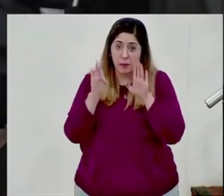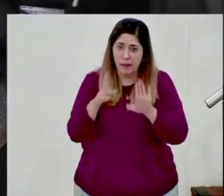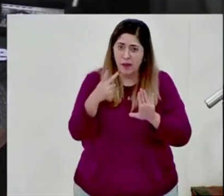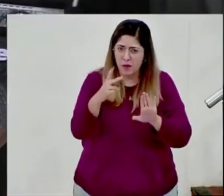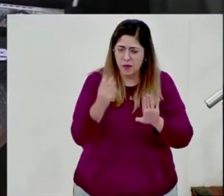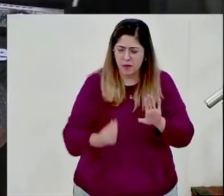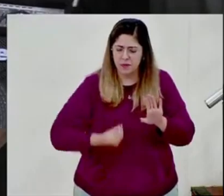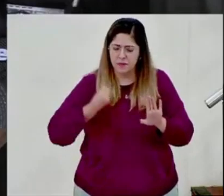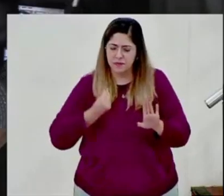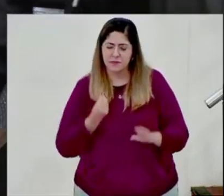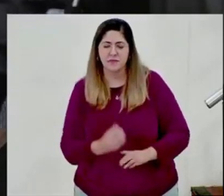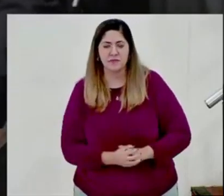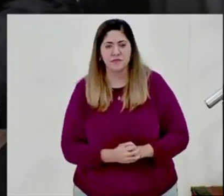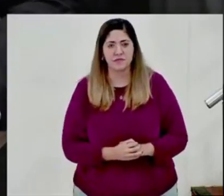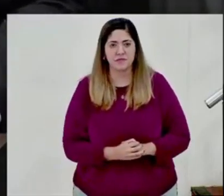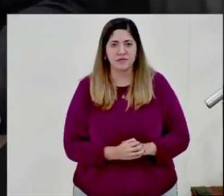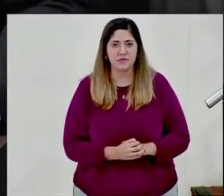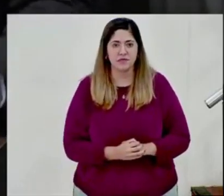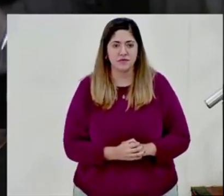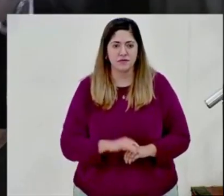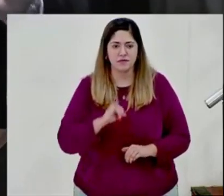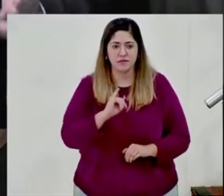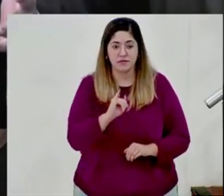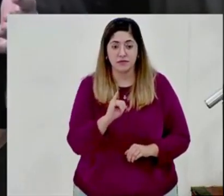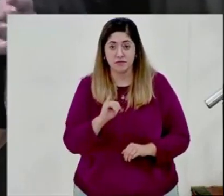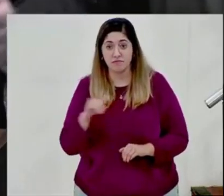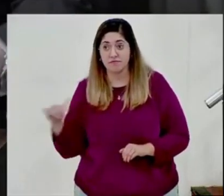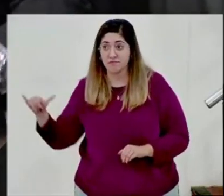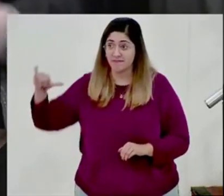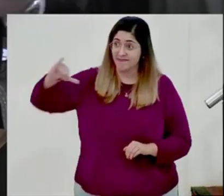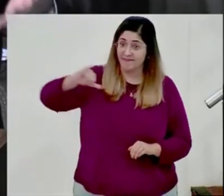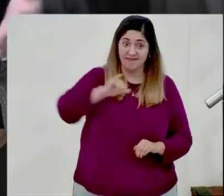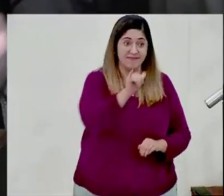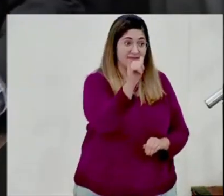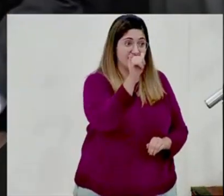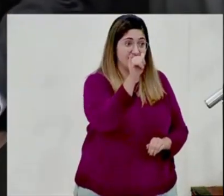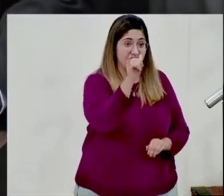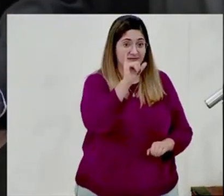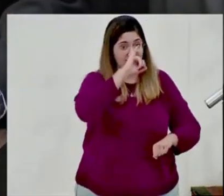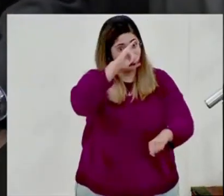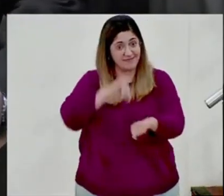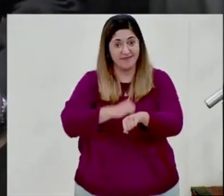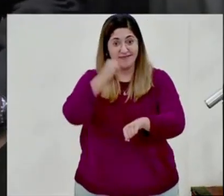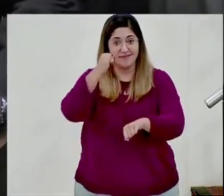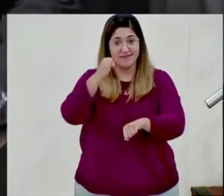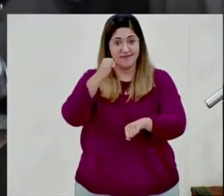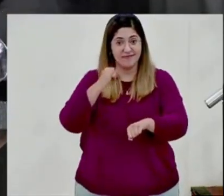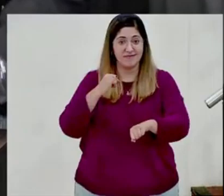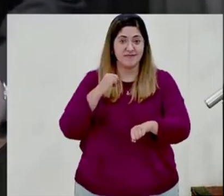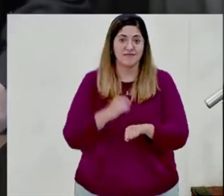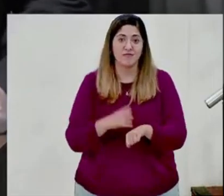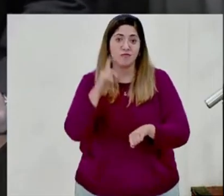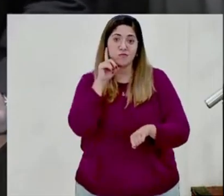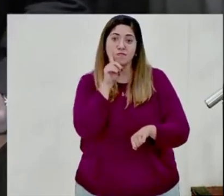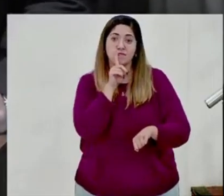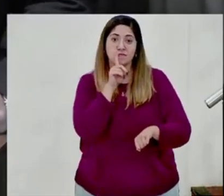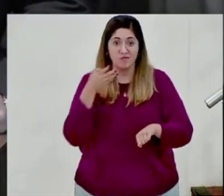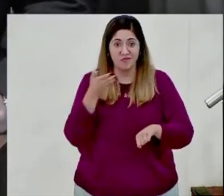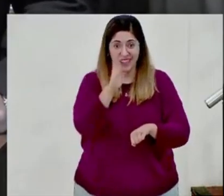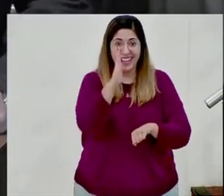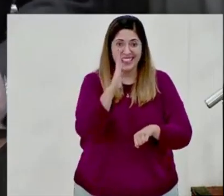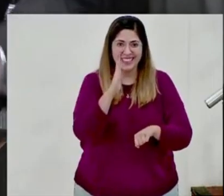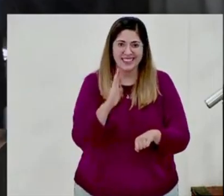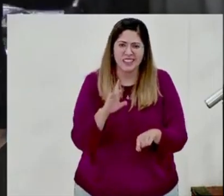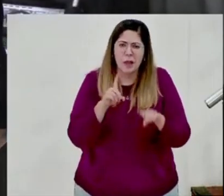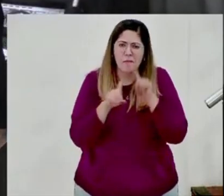oportunidade de, se não for para pegar um avião e ir até Jerusalém ou ir até o Museu Britânico, pelo menos acessar a internet a gente já consegue.